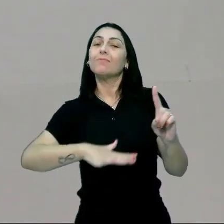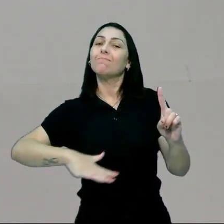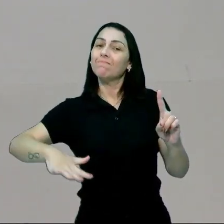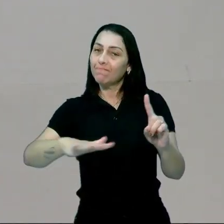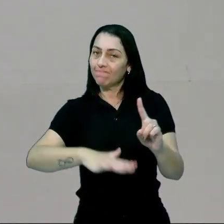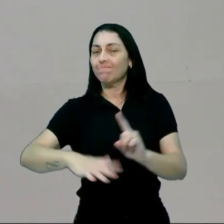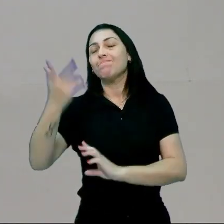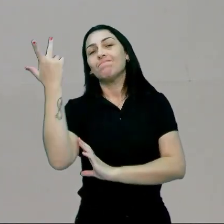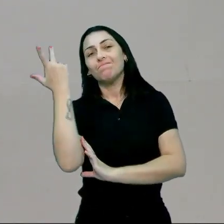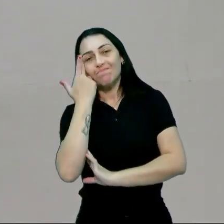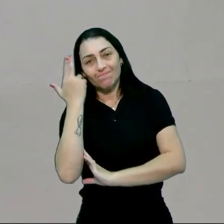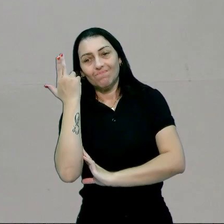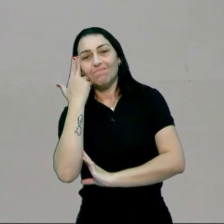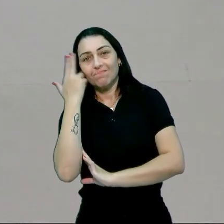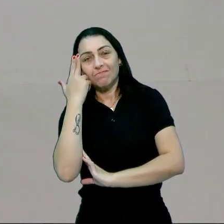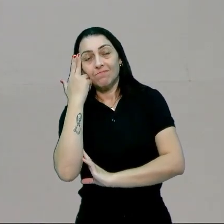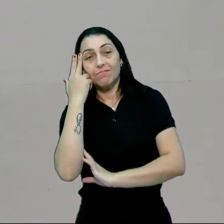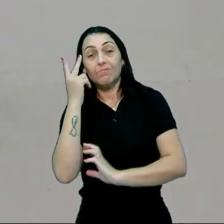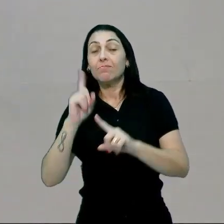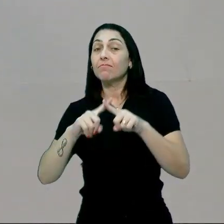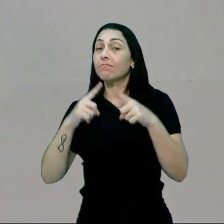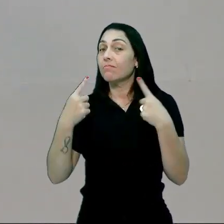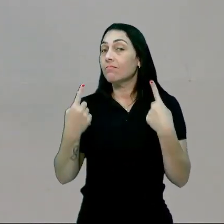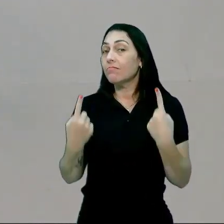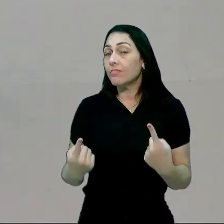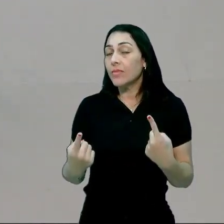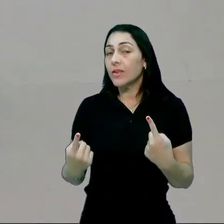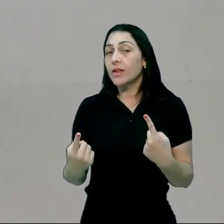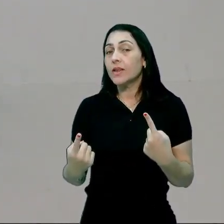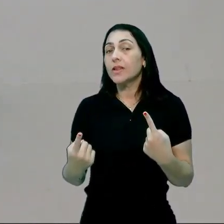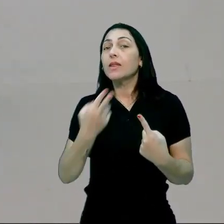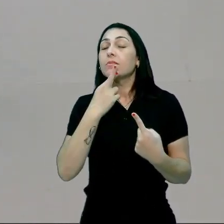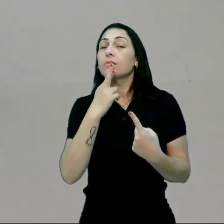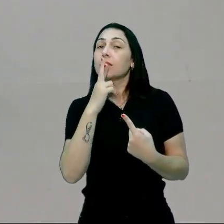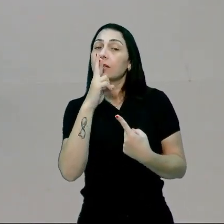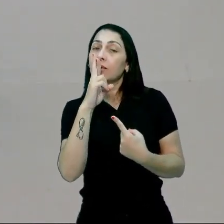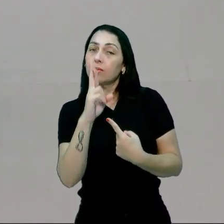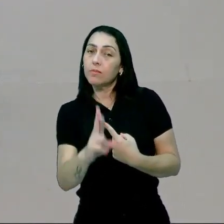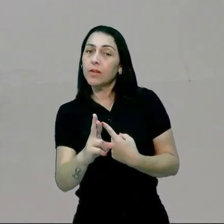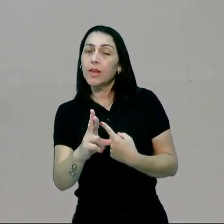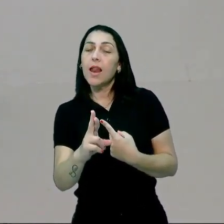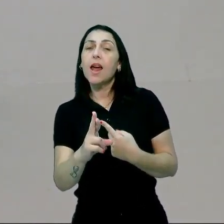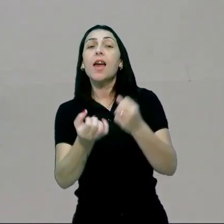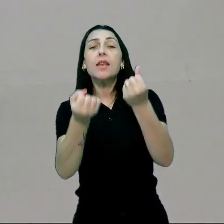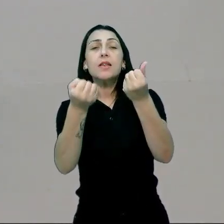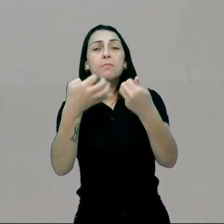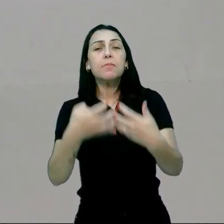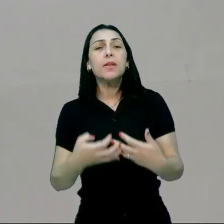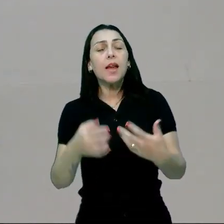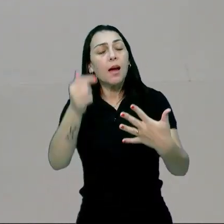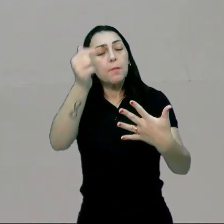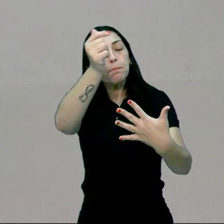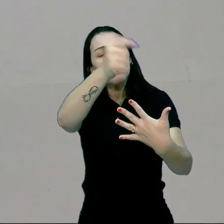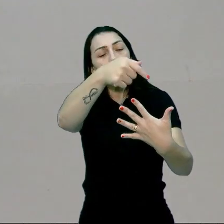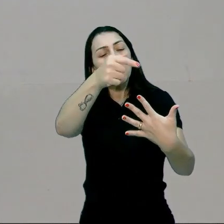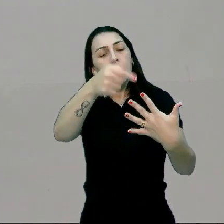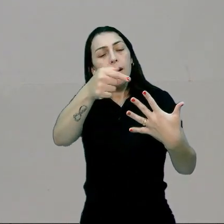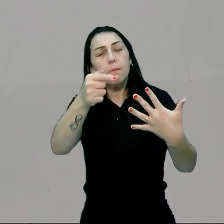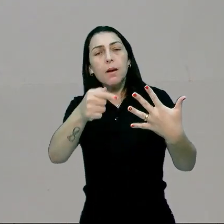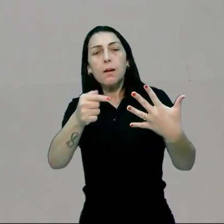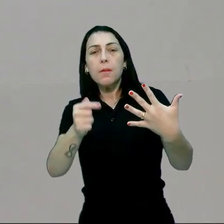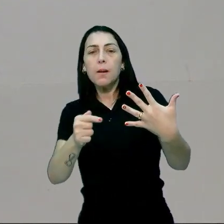social normal. Só que, como a resposta ela pondera a